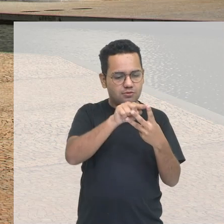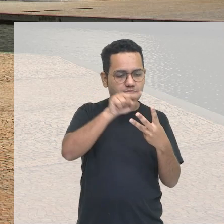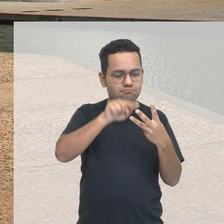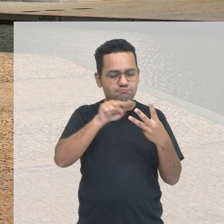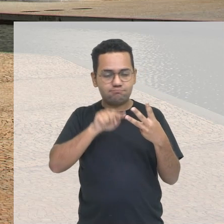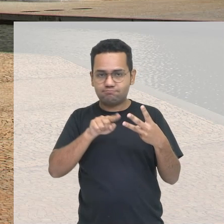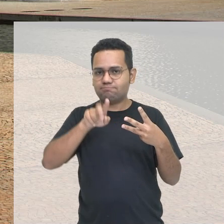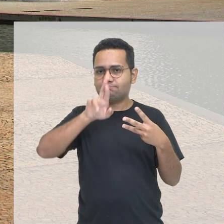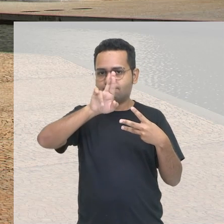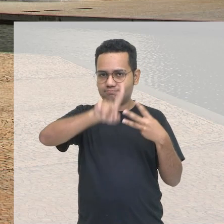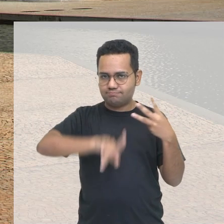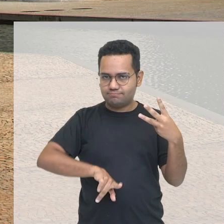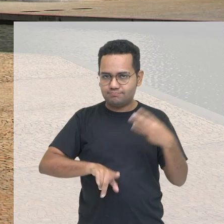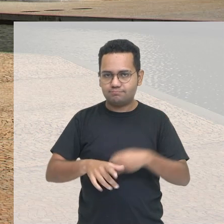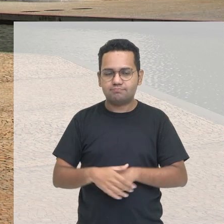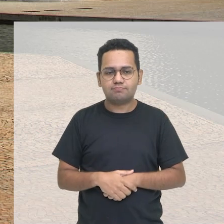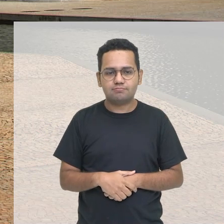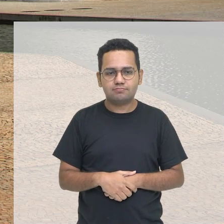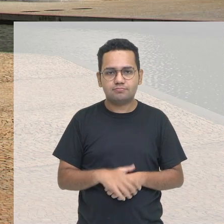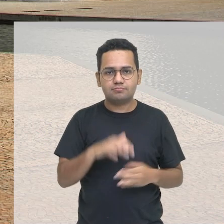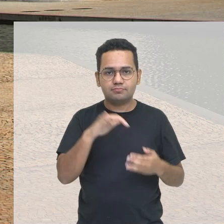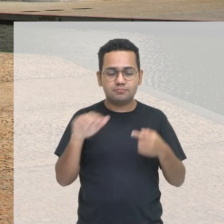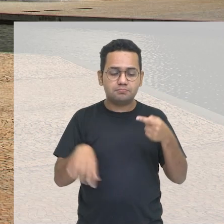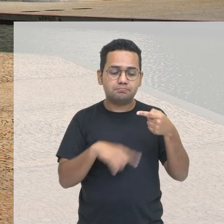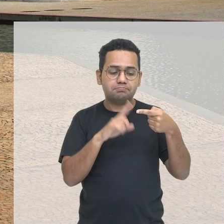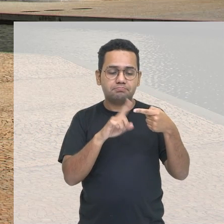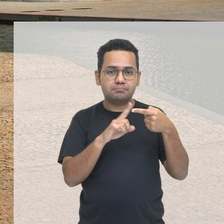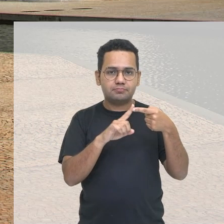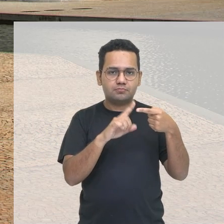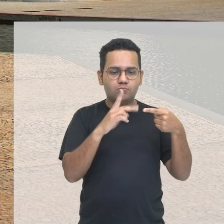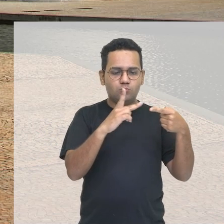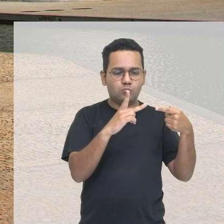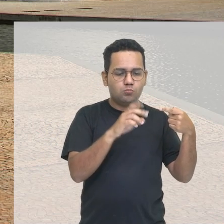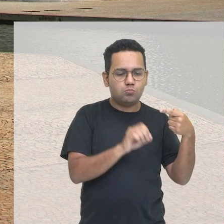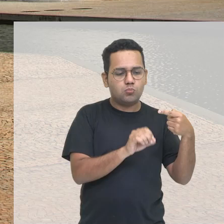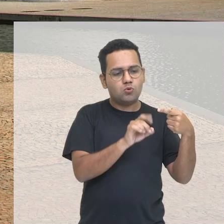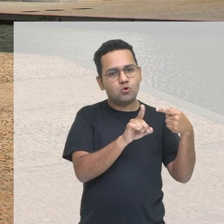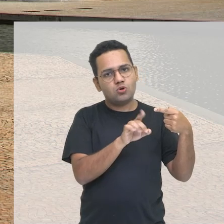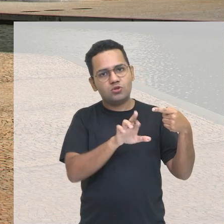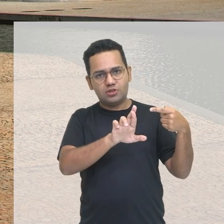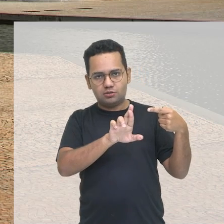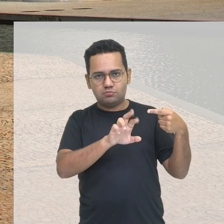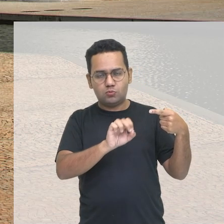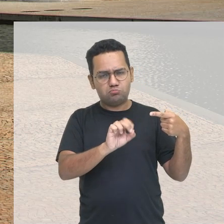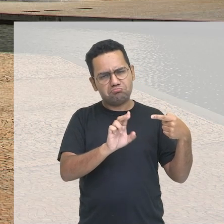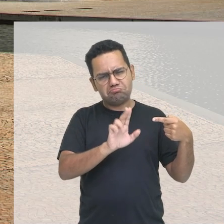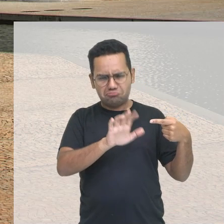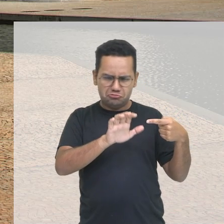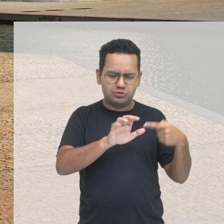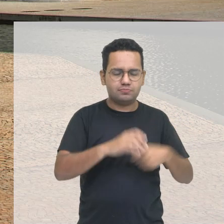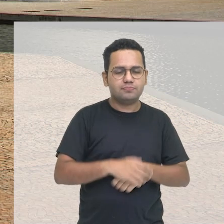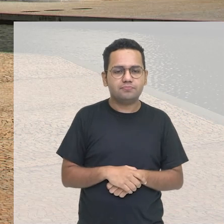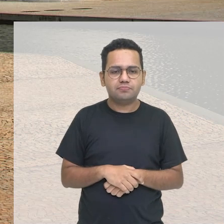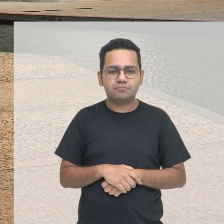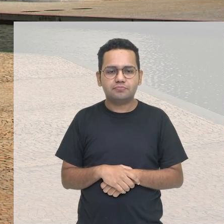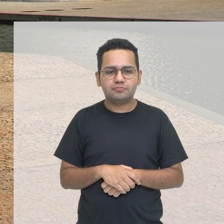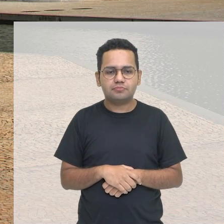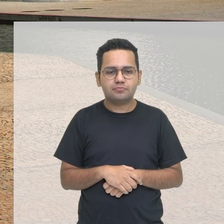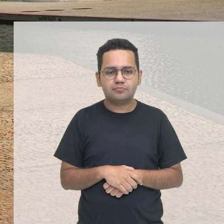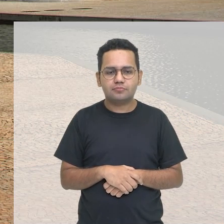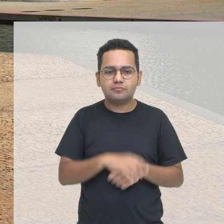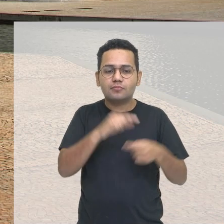diferentes, é isso? O poder, né, pode ser entendido como